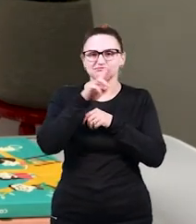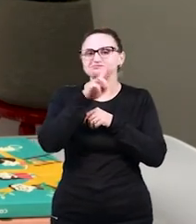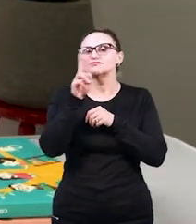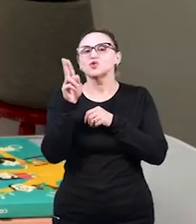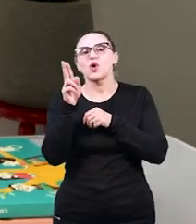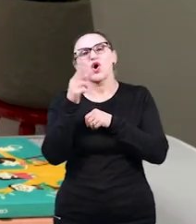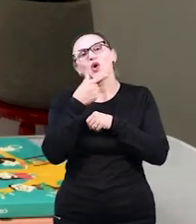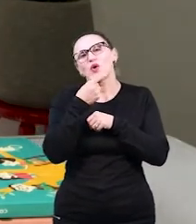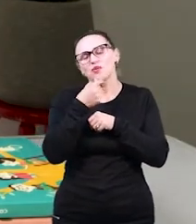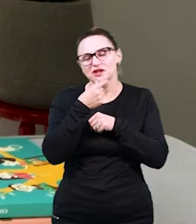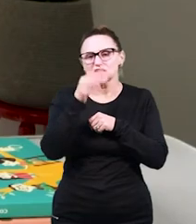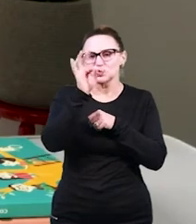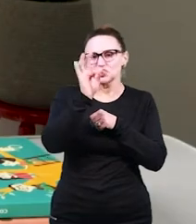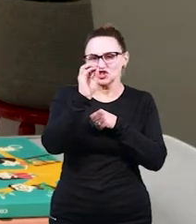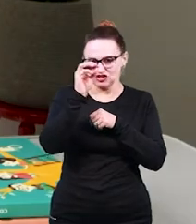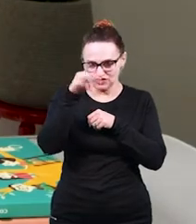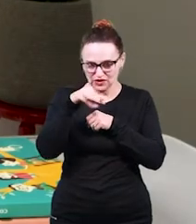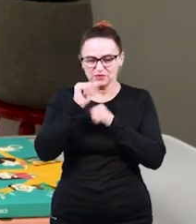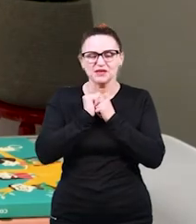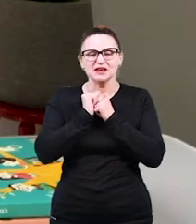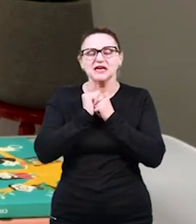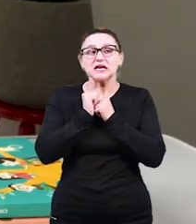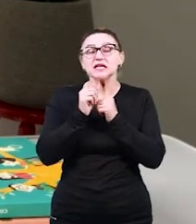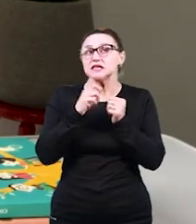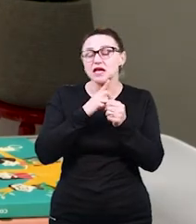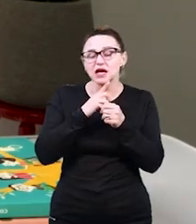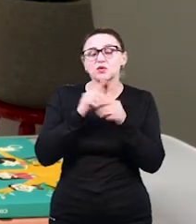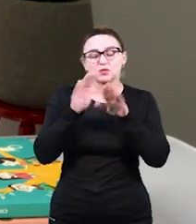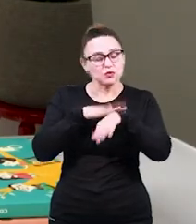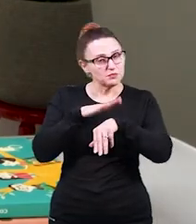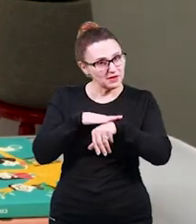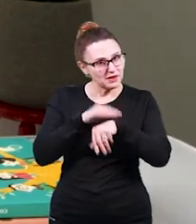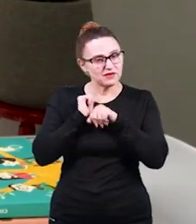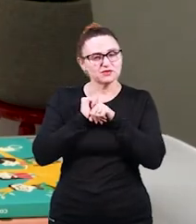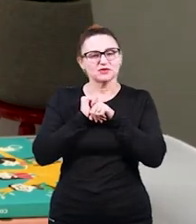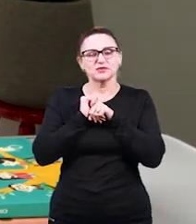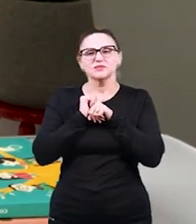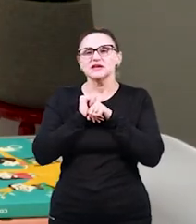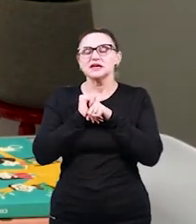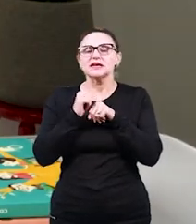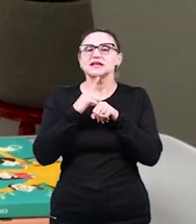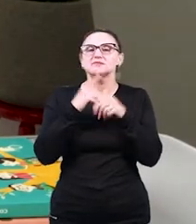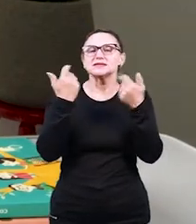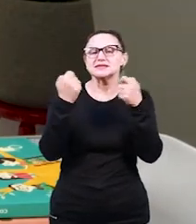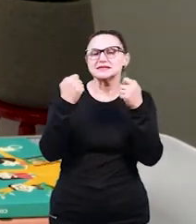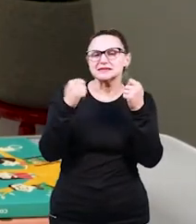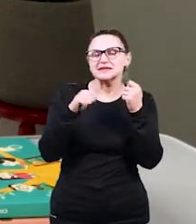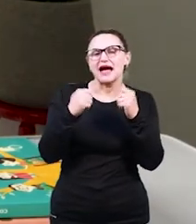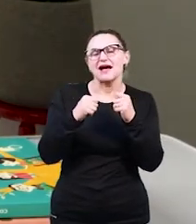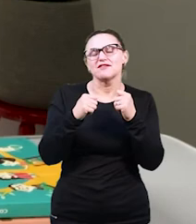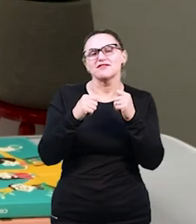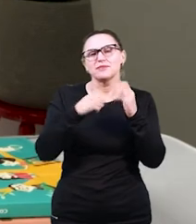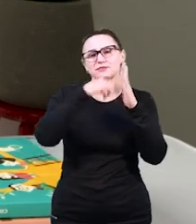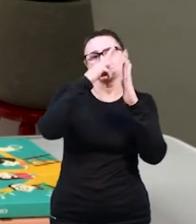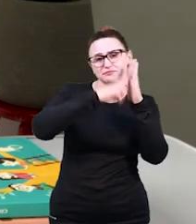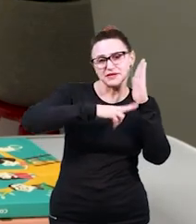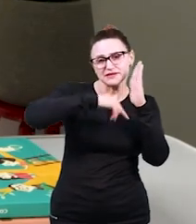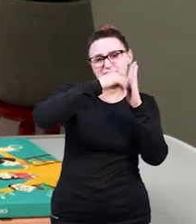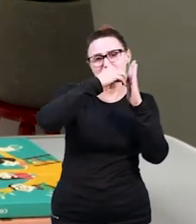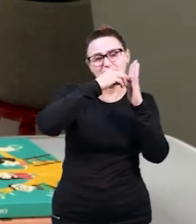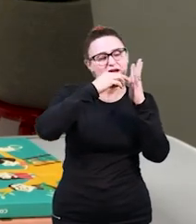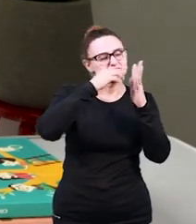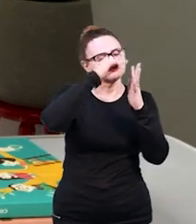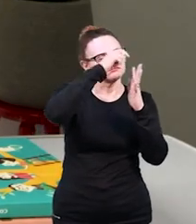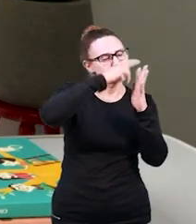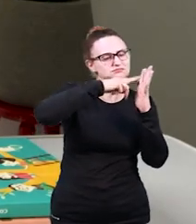pedem para ele pintar uma cerca. E esse trabalho ele deveria fazer nos seus momentos de lazer. O Tom Sawyer, ele não quer fazer esse